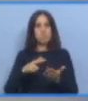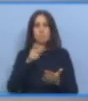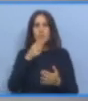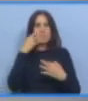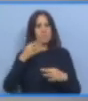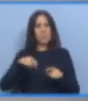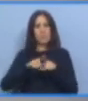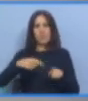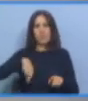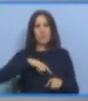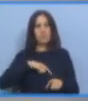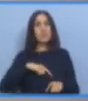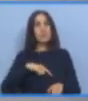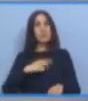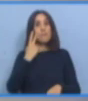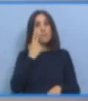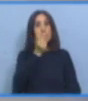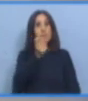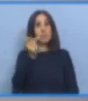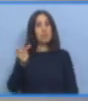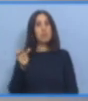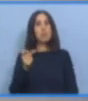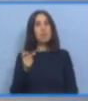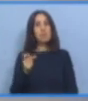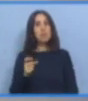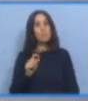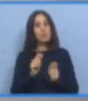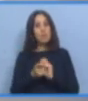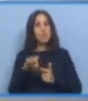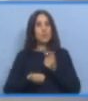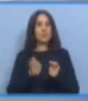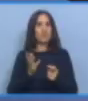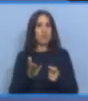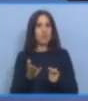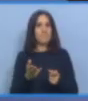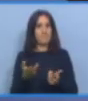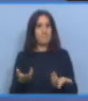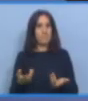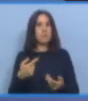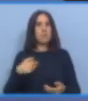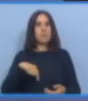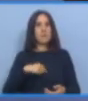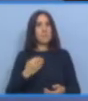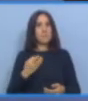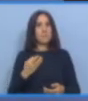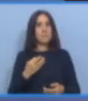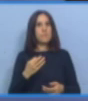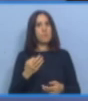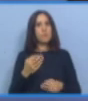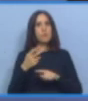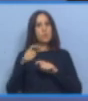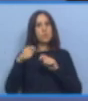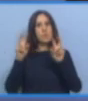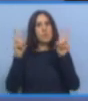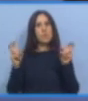pessoas como nós, que na sua vida já fizeram pequenas mudanças. E fizemos um pequeno documentário que se